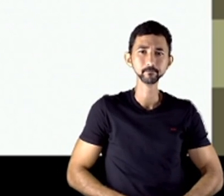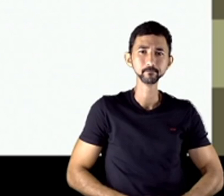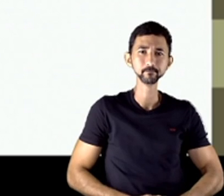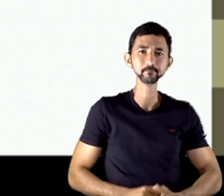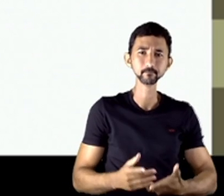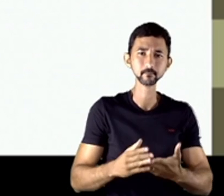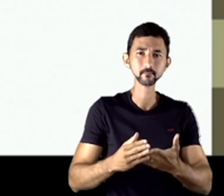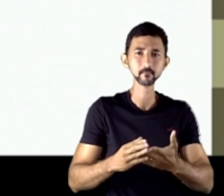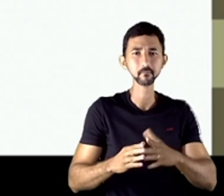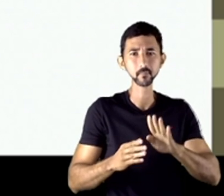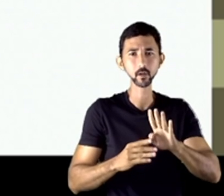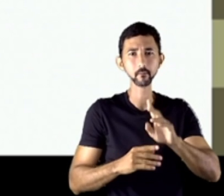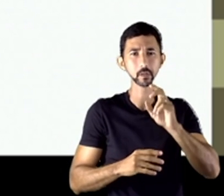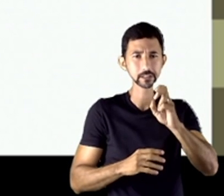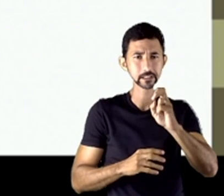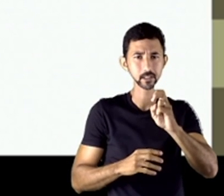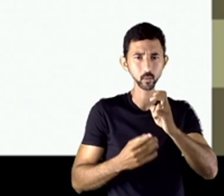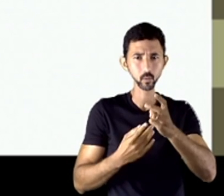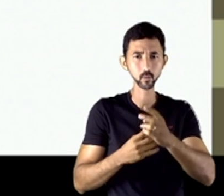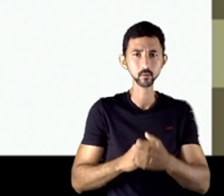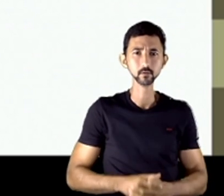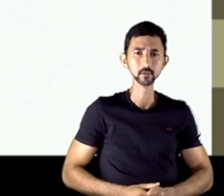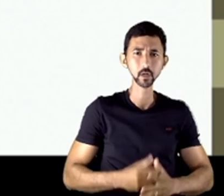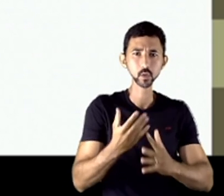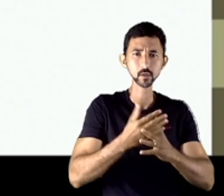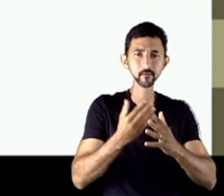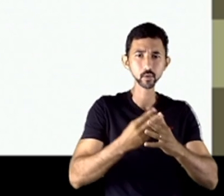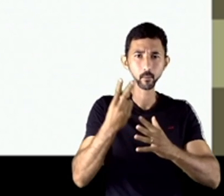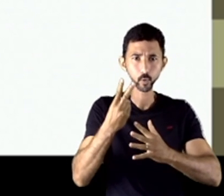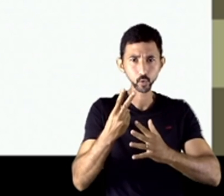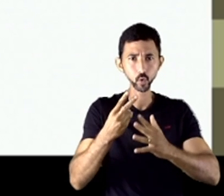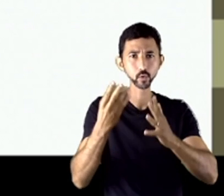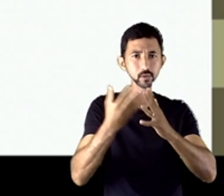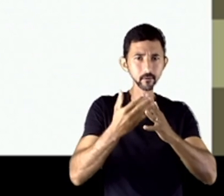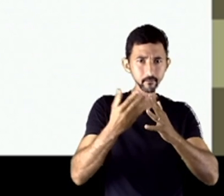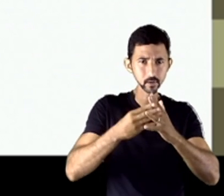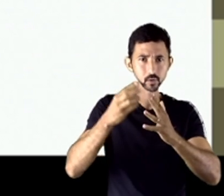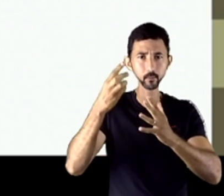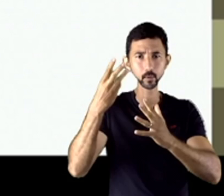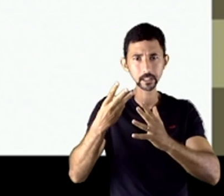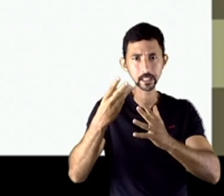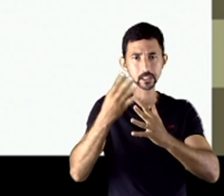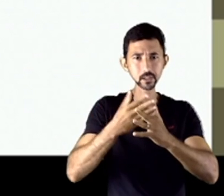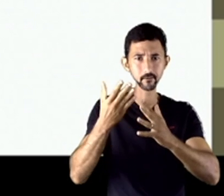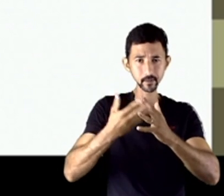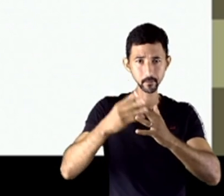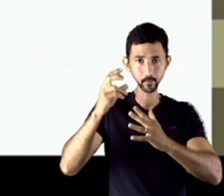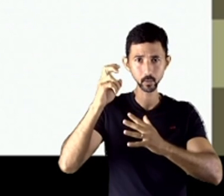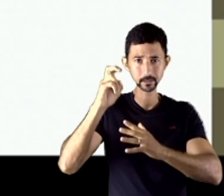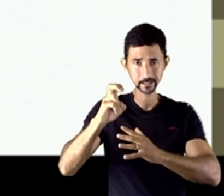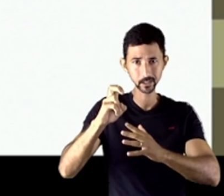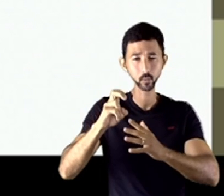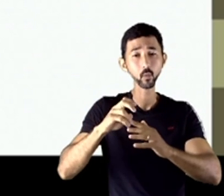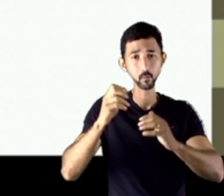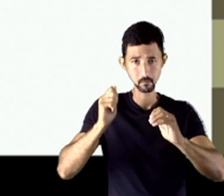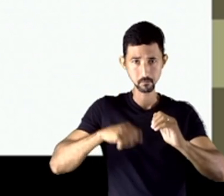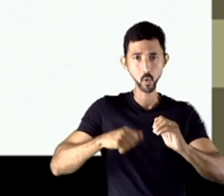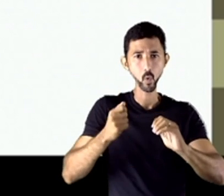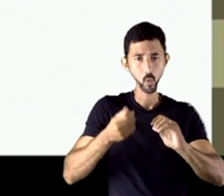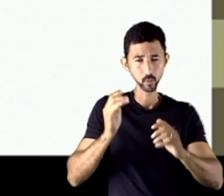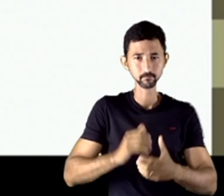Acabamos de ver que por 5 é possível. Então 2, 3 e 5 há essa possibilidade de dividir o valor do